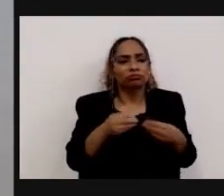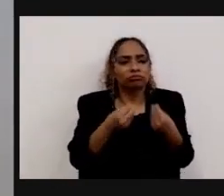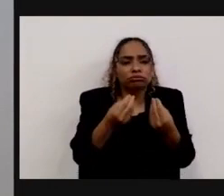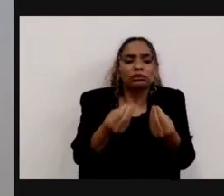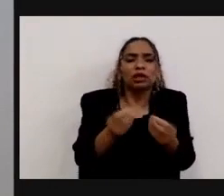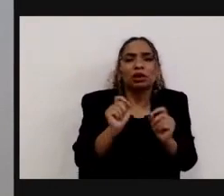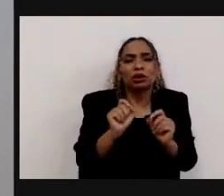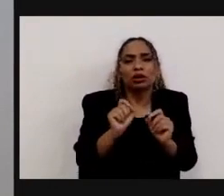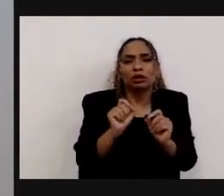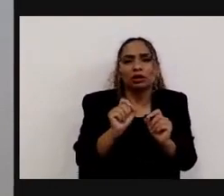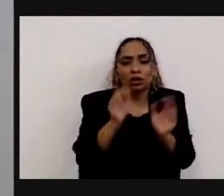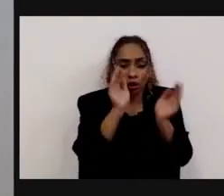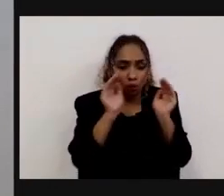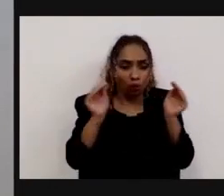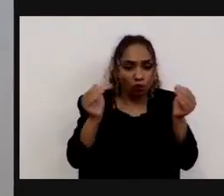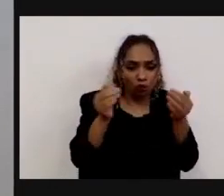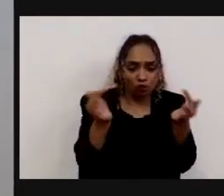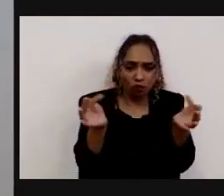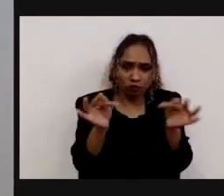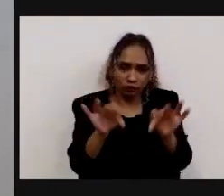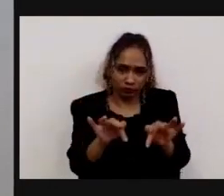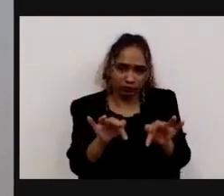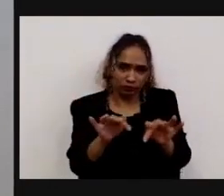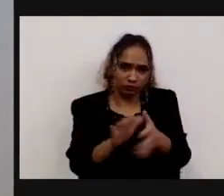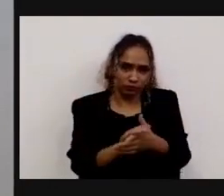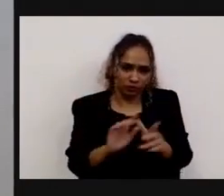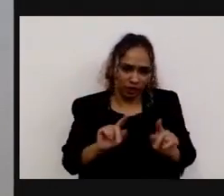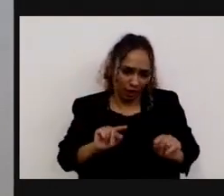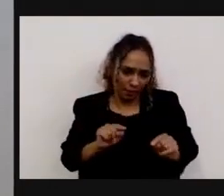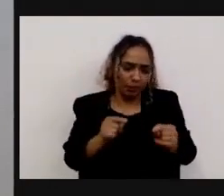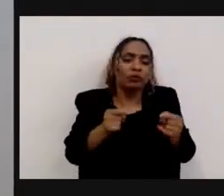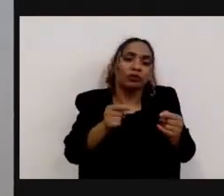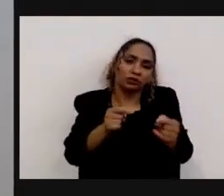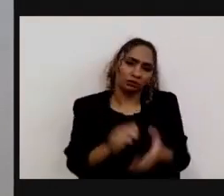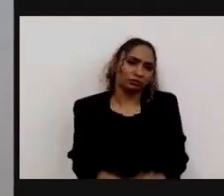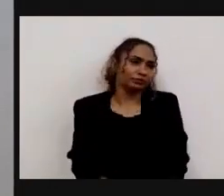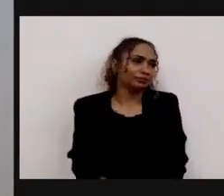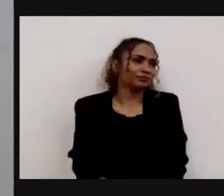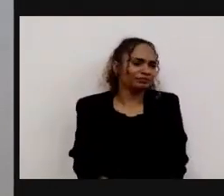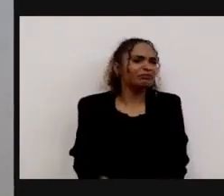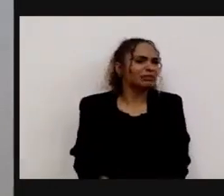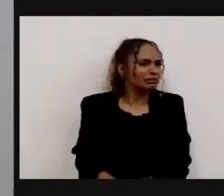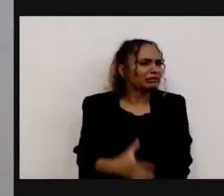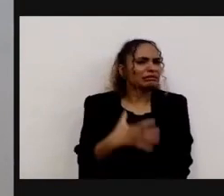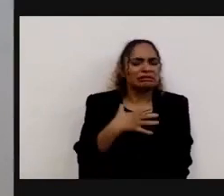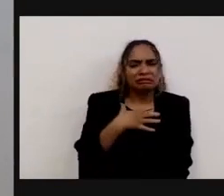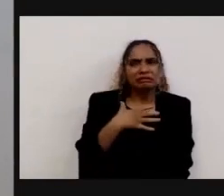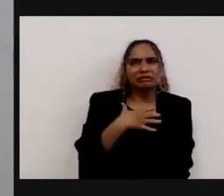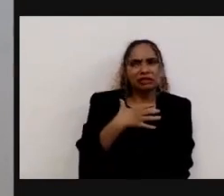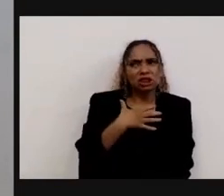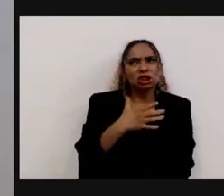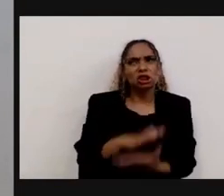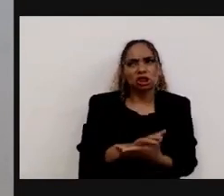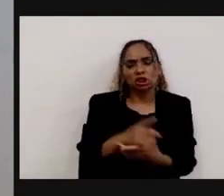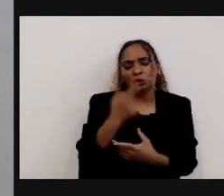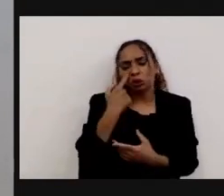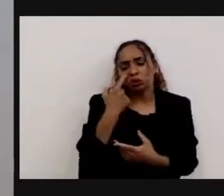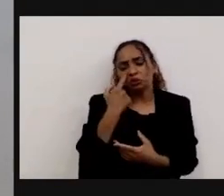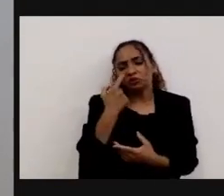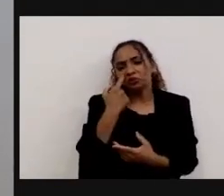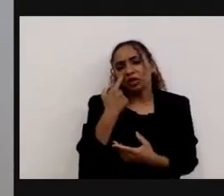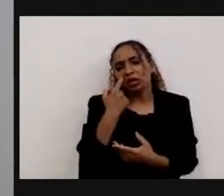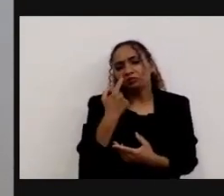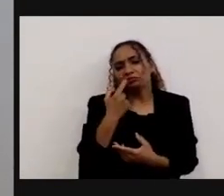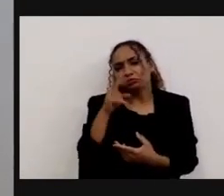entrega que é o foco finalístico né um pouco essa provocação assim que eu faço que faz todo sentido a gente vê muitos casos assim que muitas